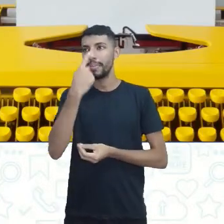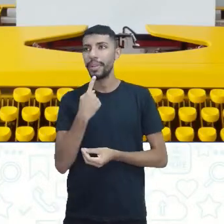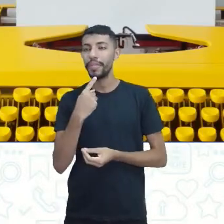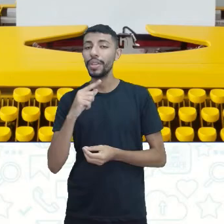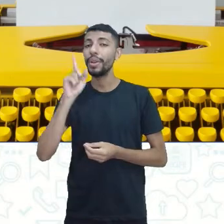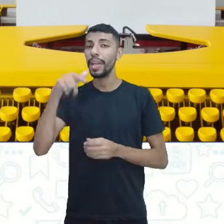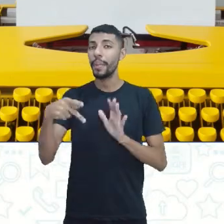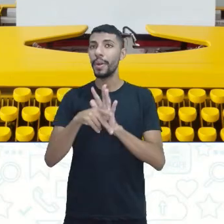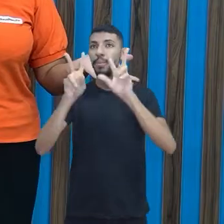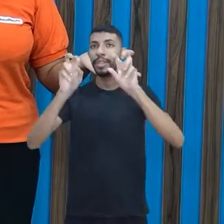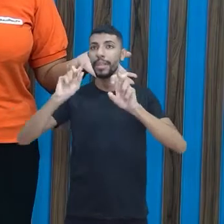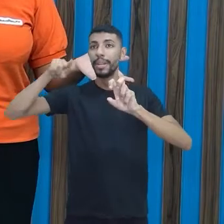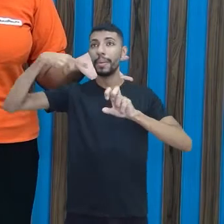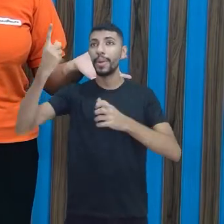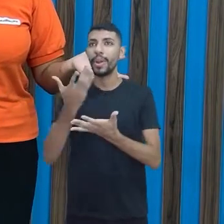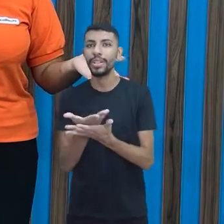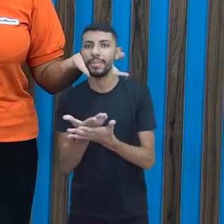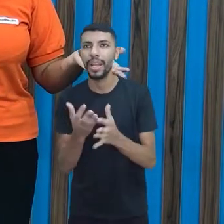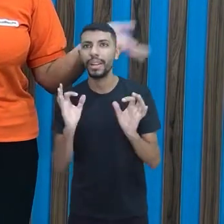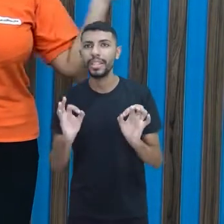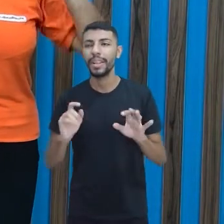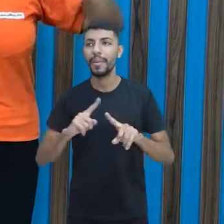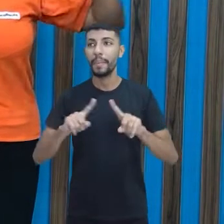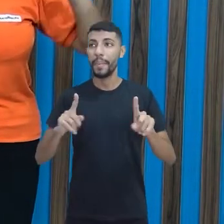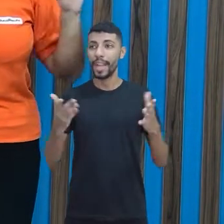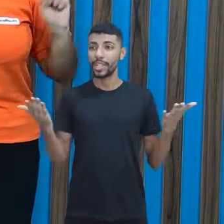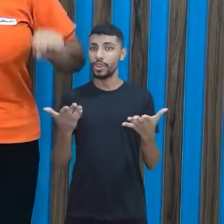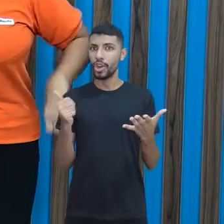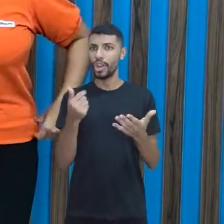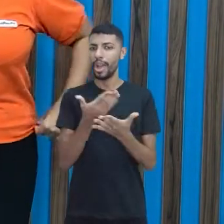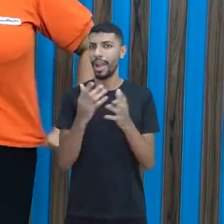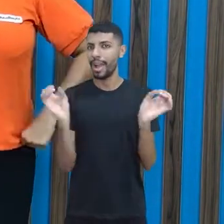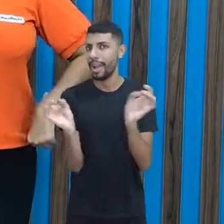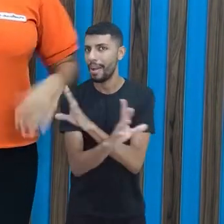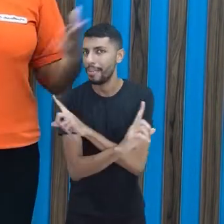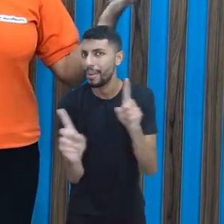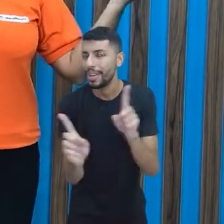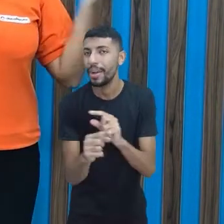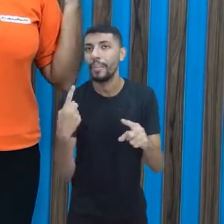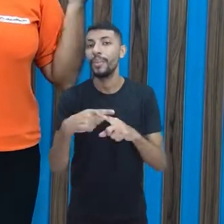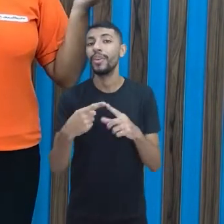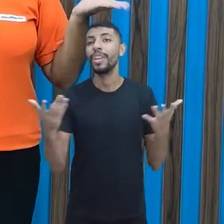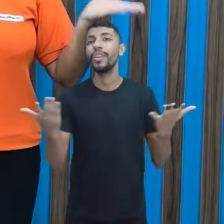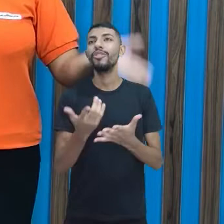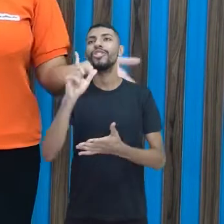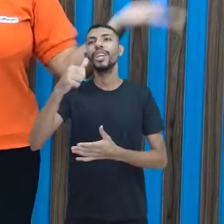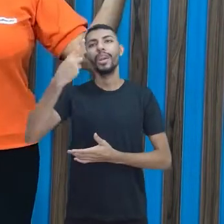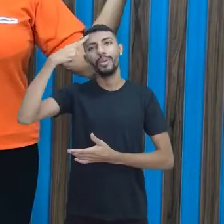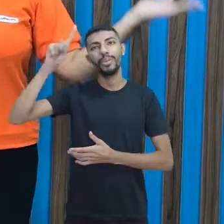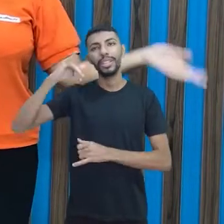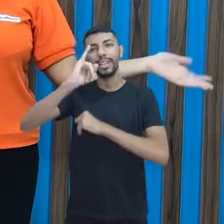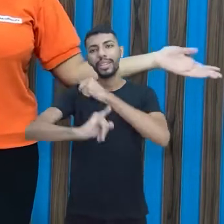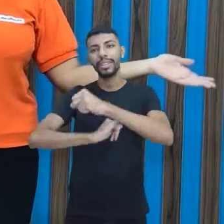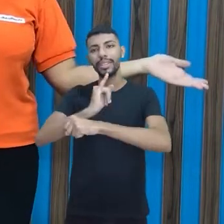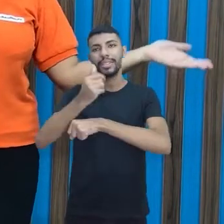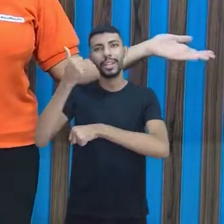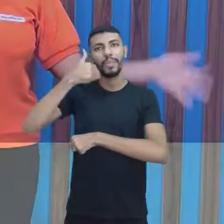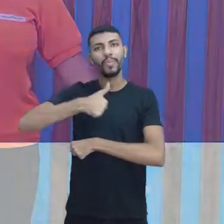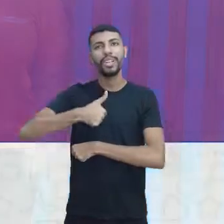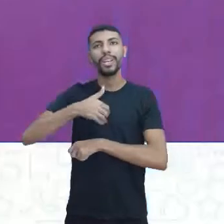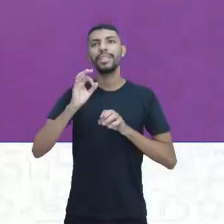aula. Mas hoje, ela ainda não acabou, pessoal, porque hoje é o Dia Internacional da Mulher, 8 de